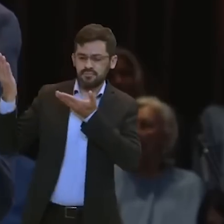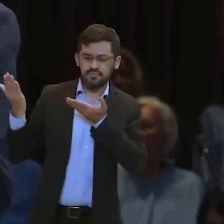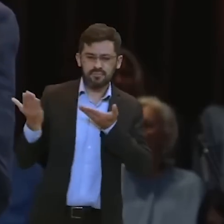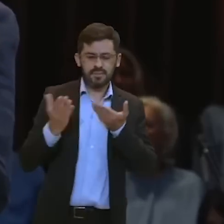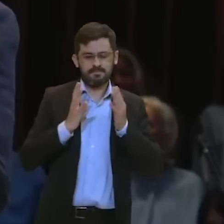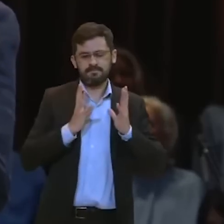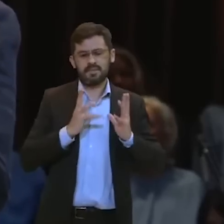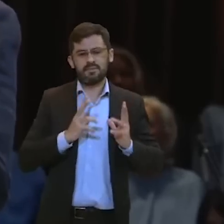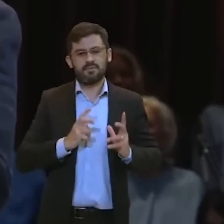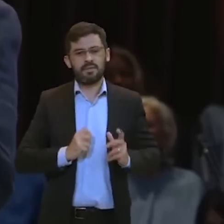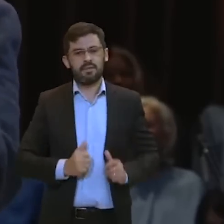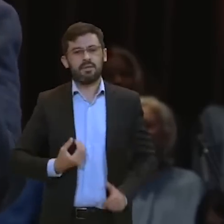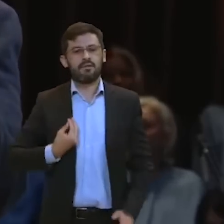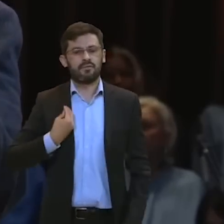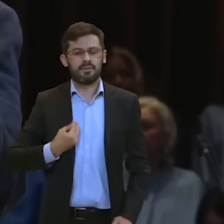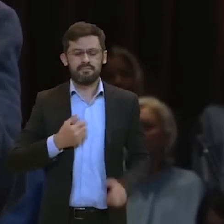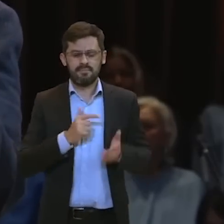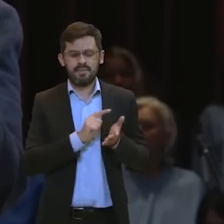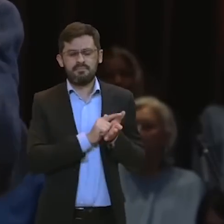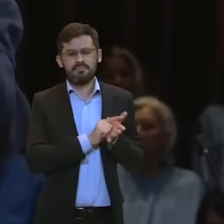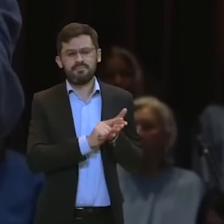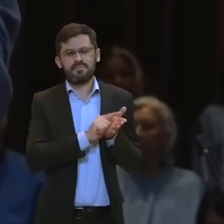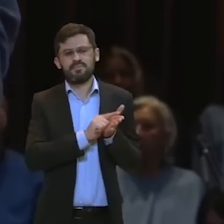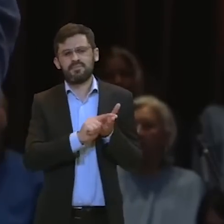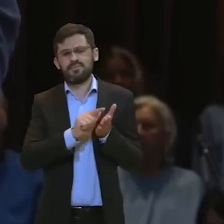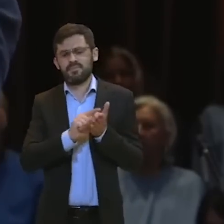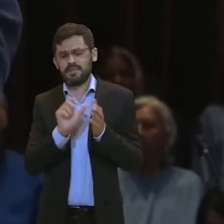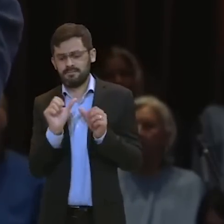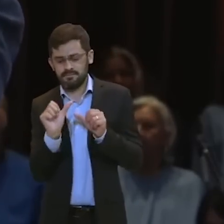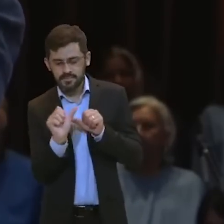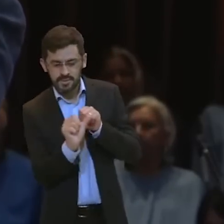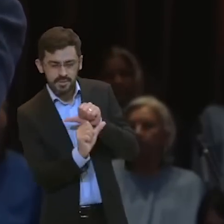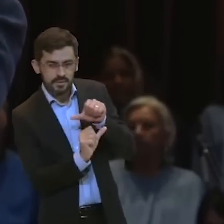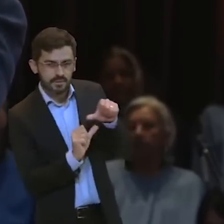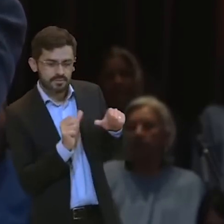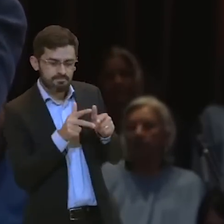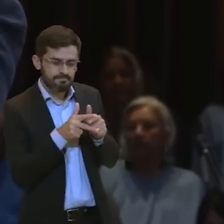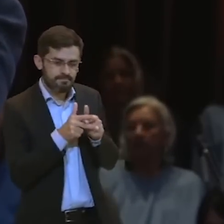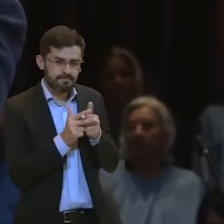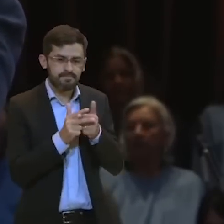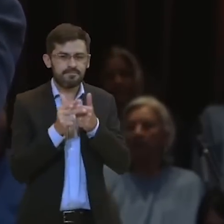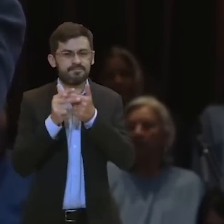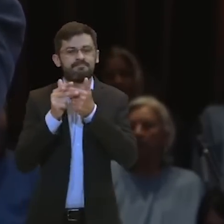santificar a tua vida, purificar e transformar.